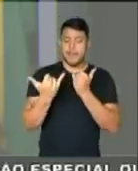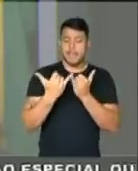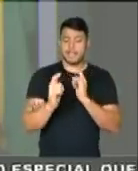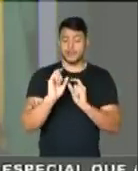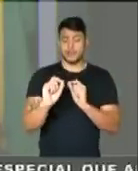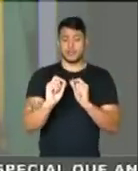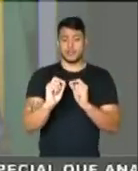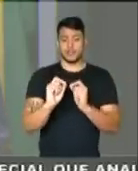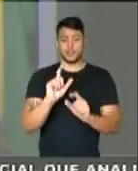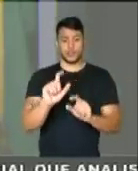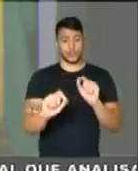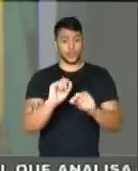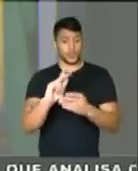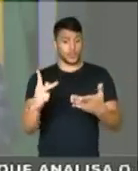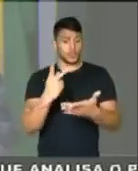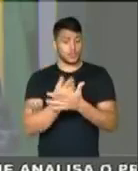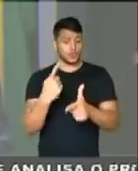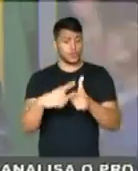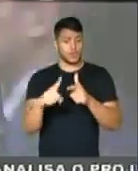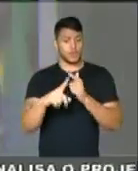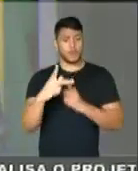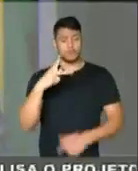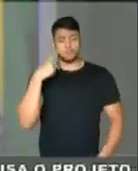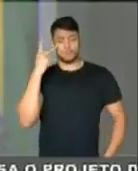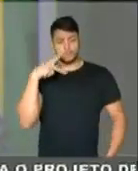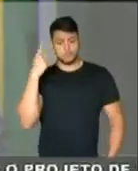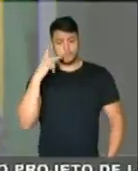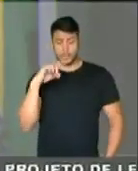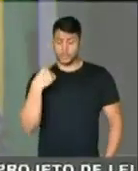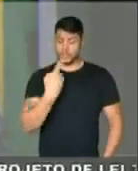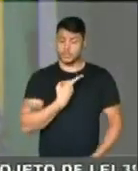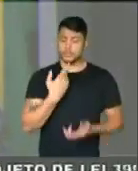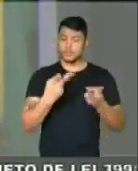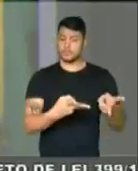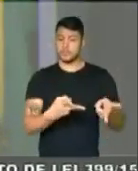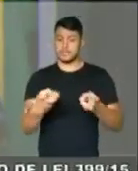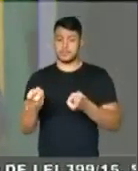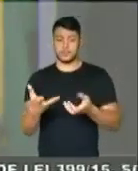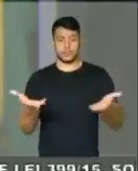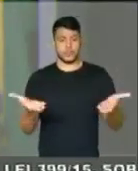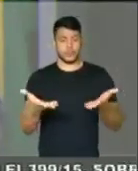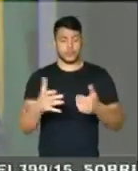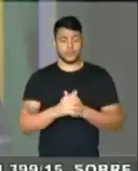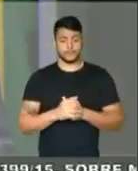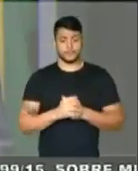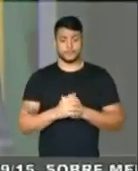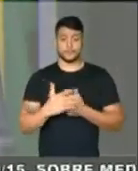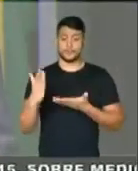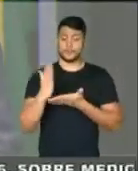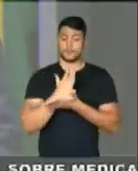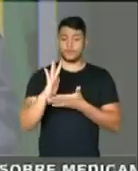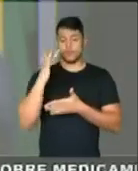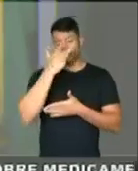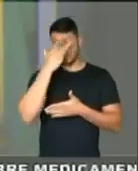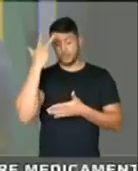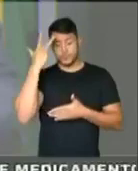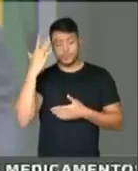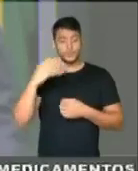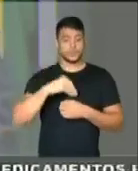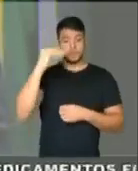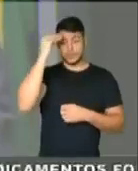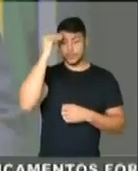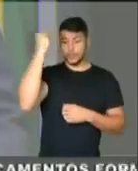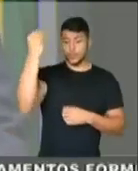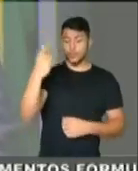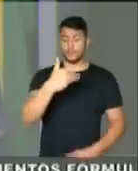da sociedade. Alguns estão muito mais preocupados em tentar apontar o dedo, criar a culpa é do presidente, a culpa é